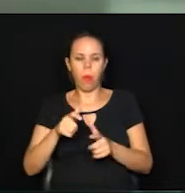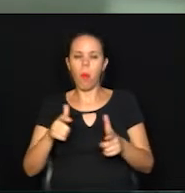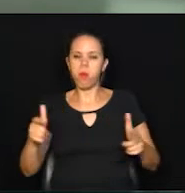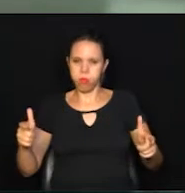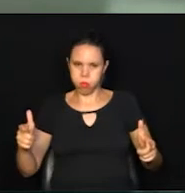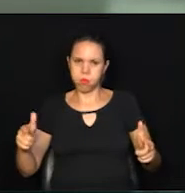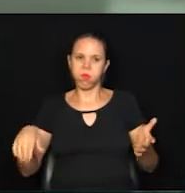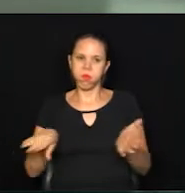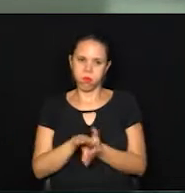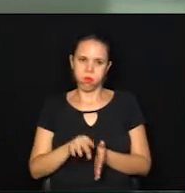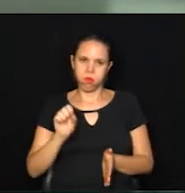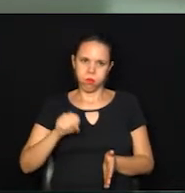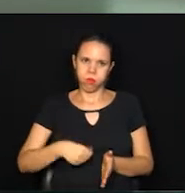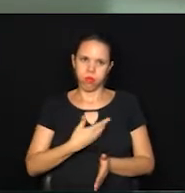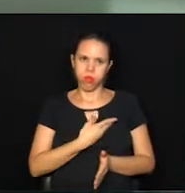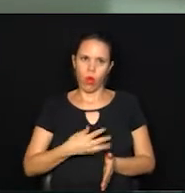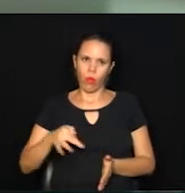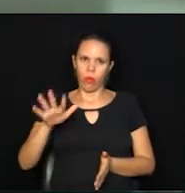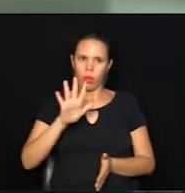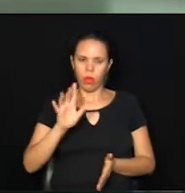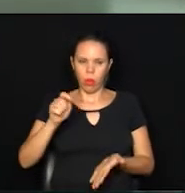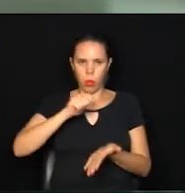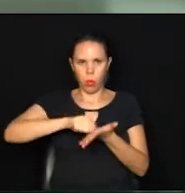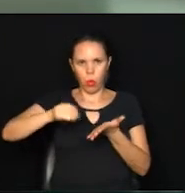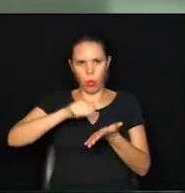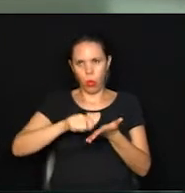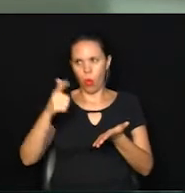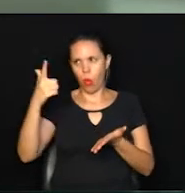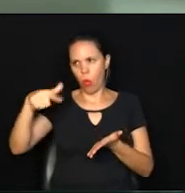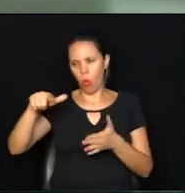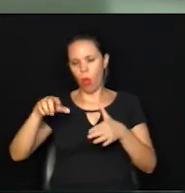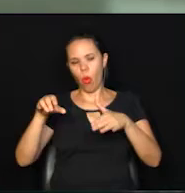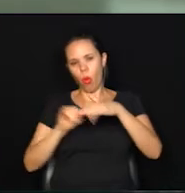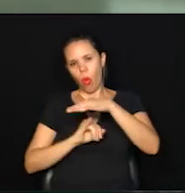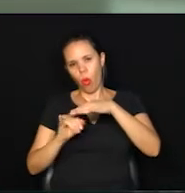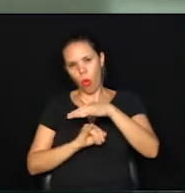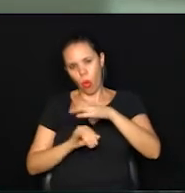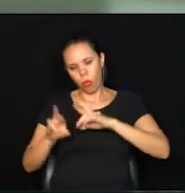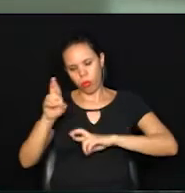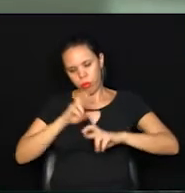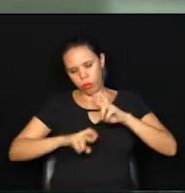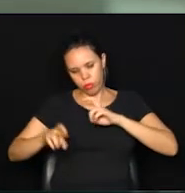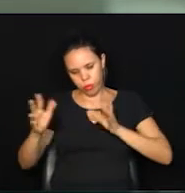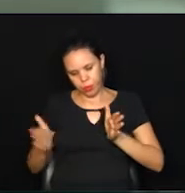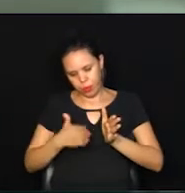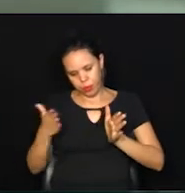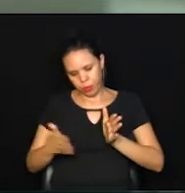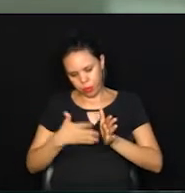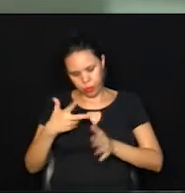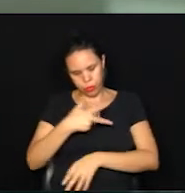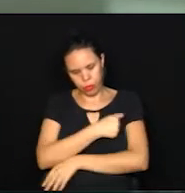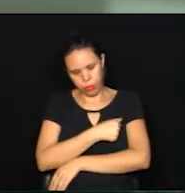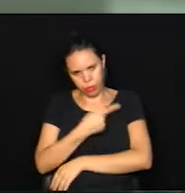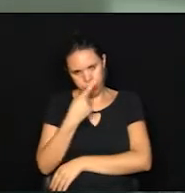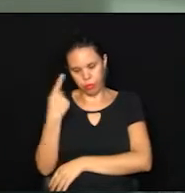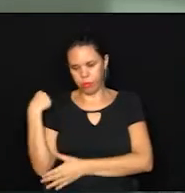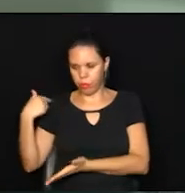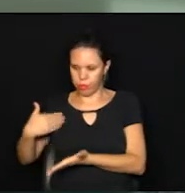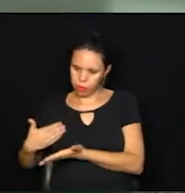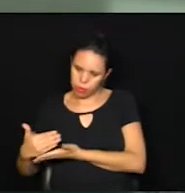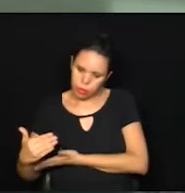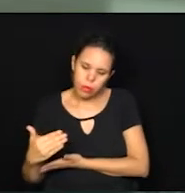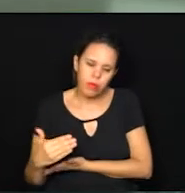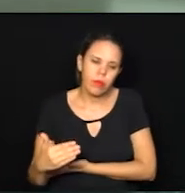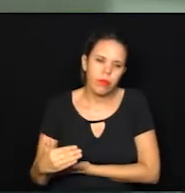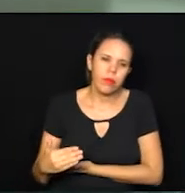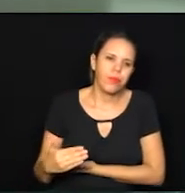número, porque agora o governo federal assinou com outros laboratórios, outros fabricantes. E como eu disse lá no início,